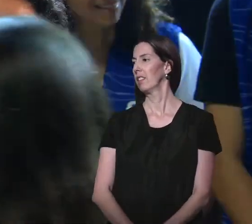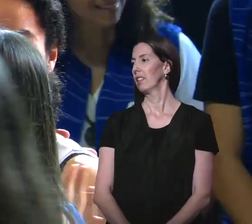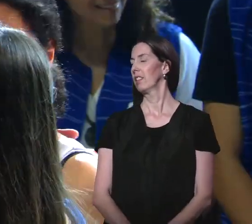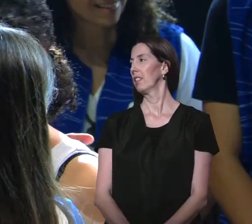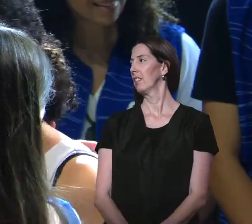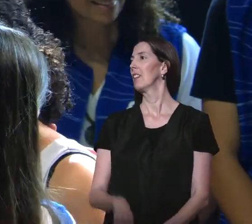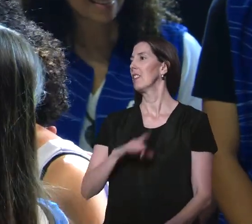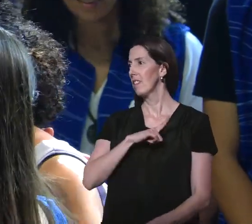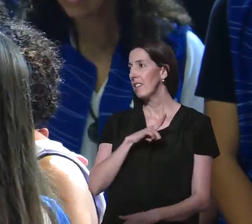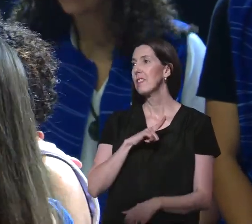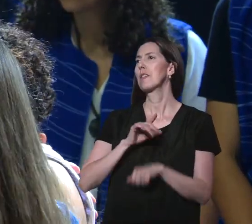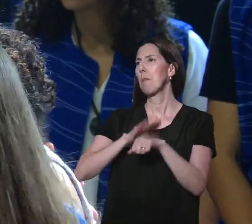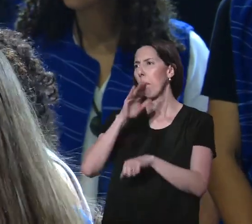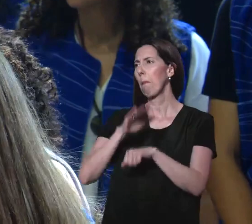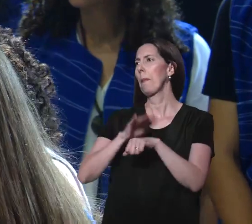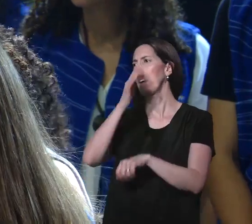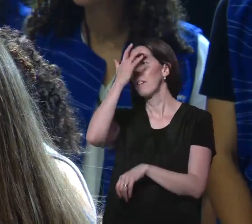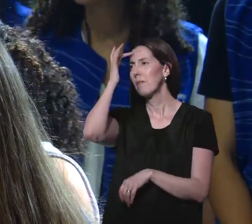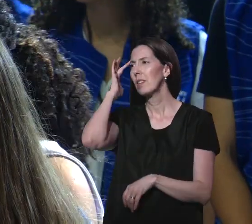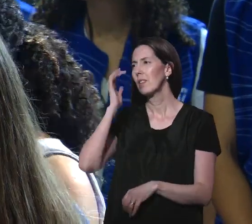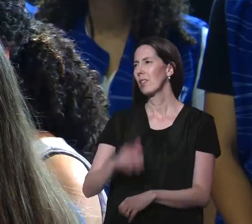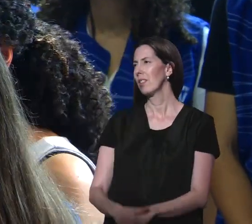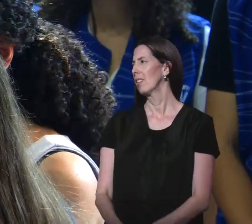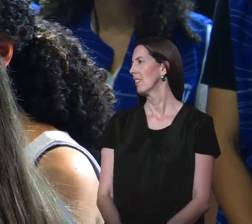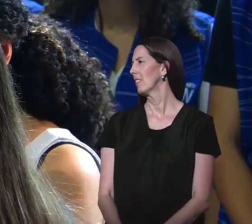Tem mais gente.